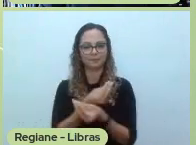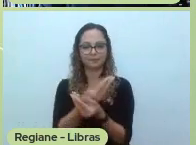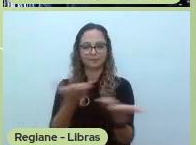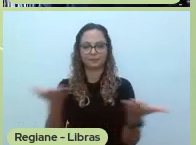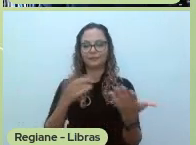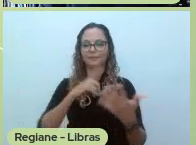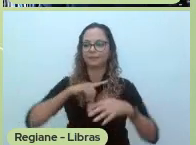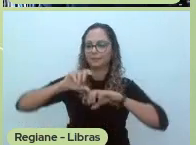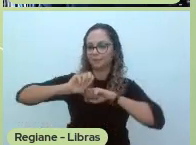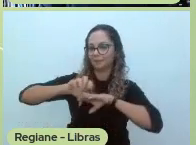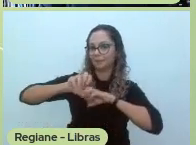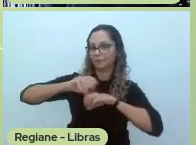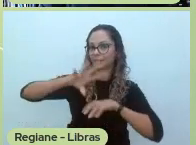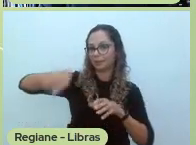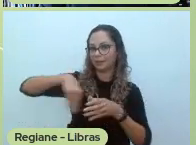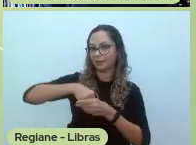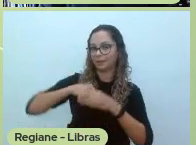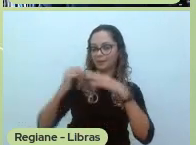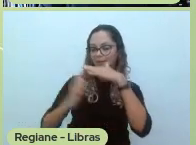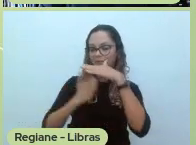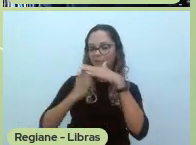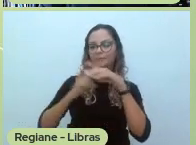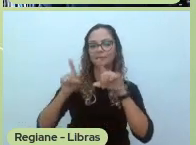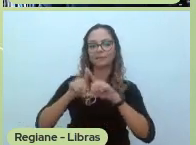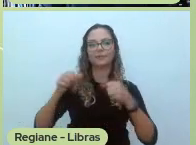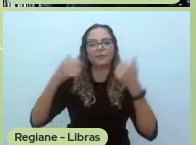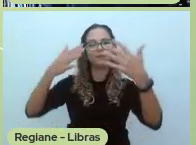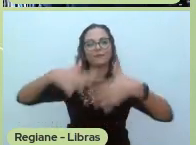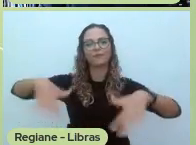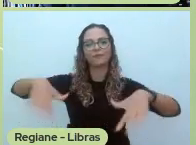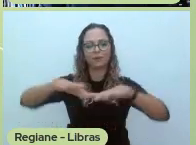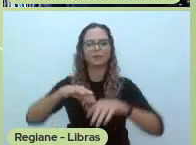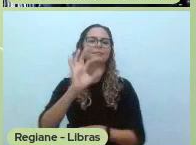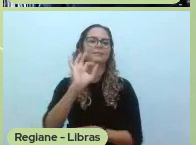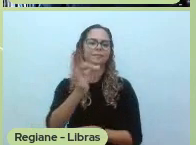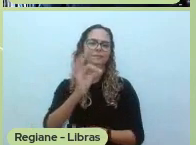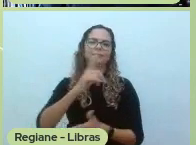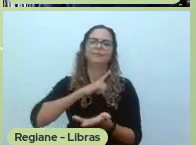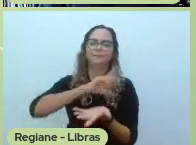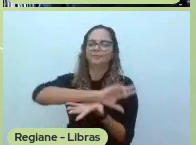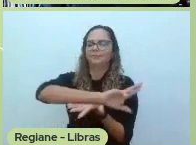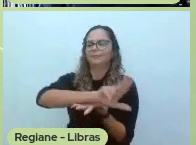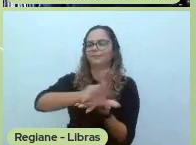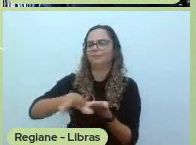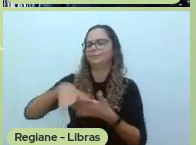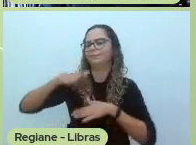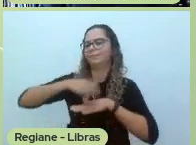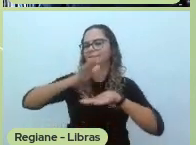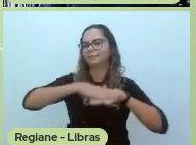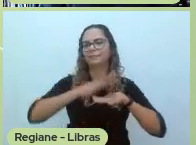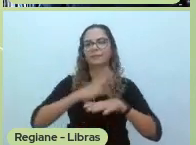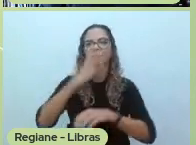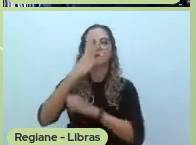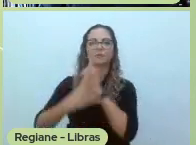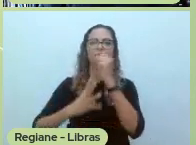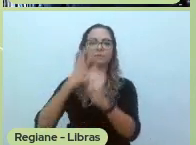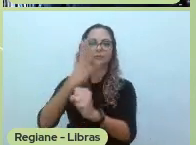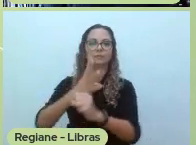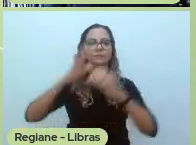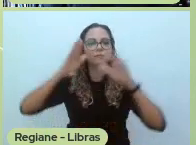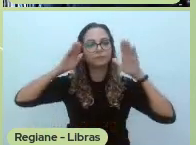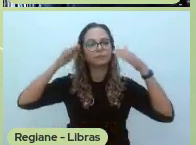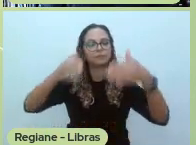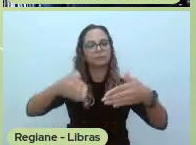fora. Então, tem muita coisa, né, Samuel, que a gente tem feito. São 4 anos de um grande foco nesse trabalho, que começou